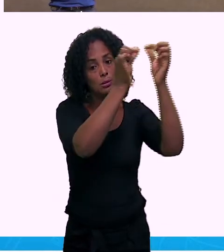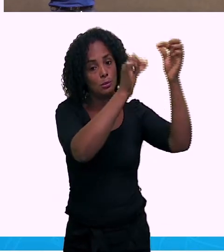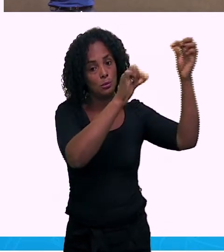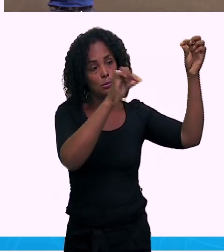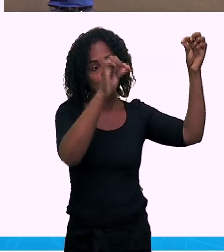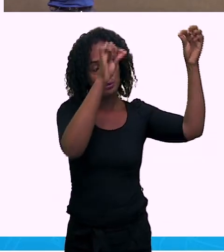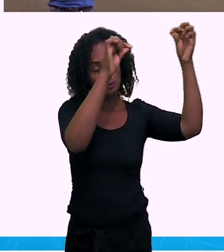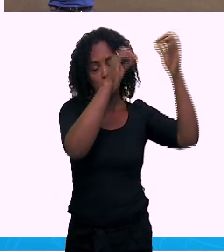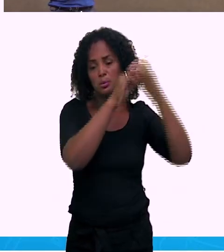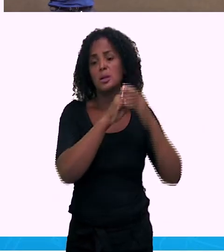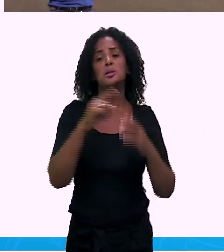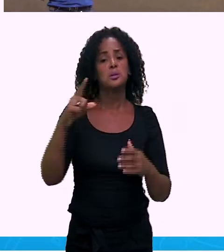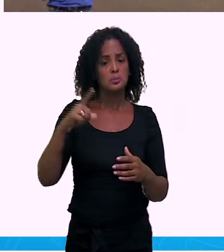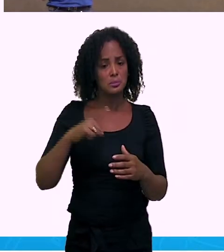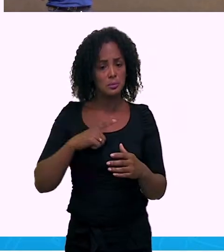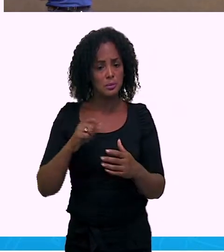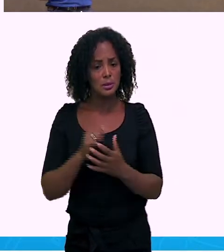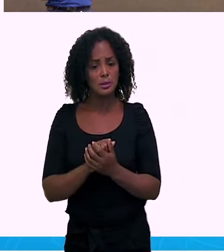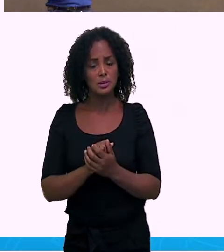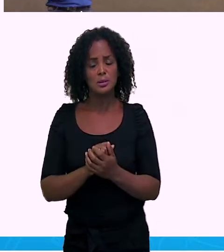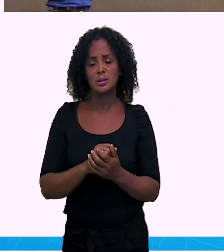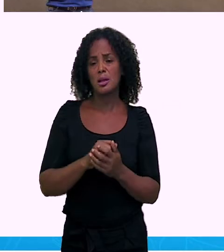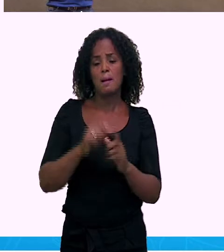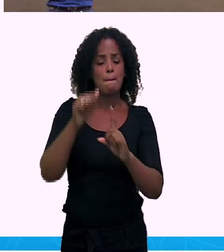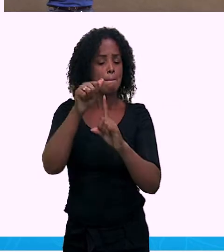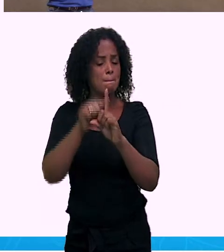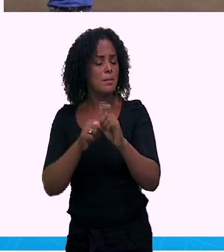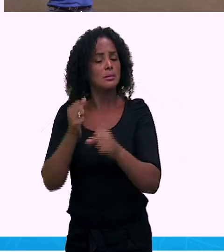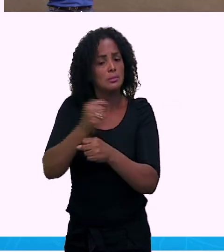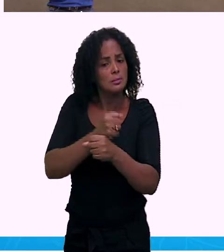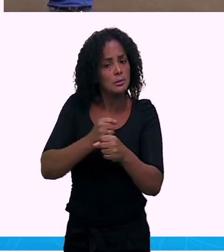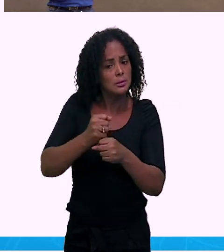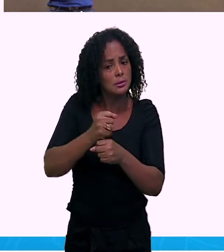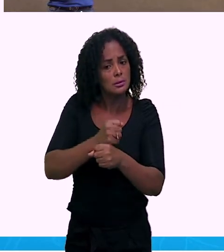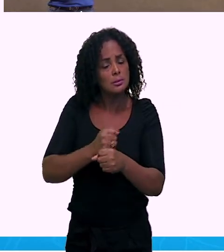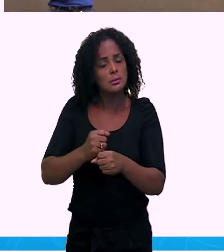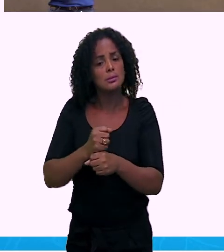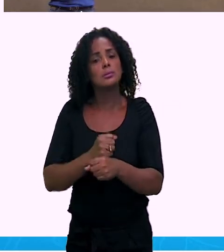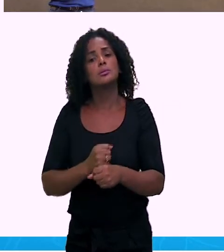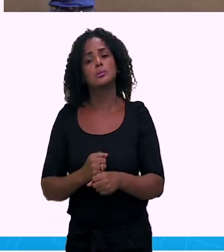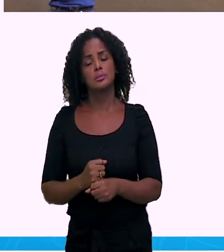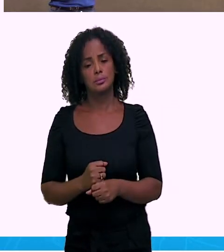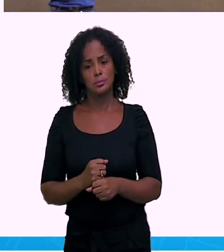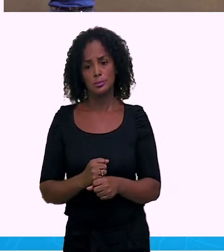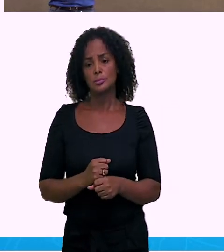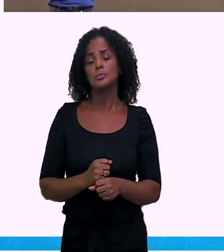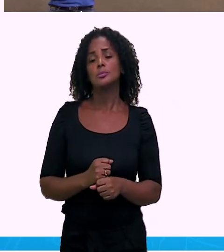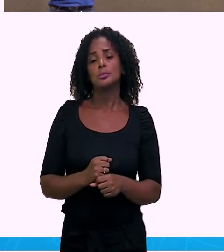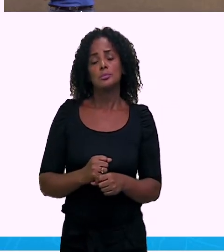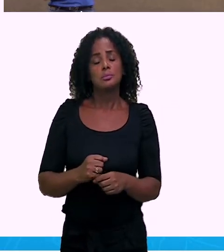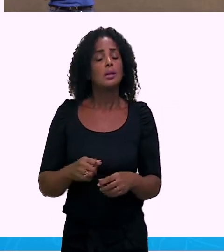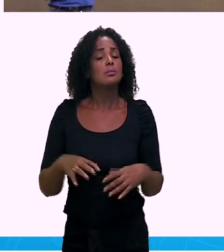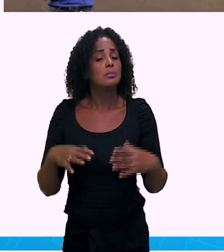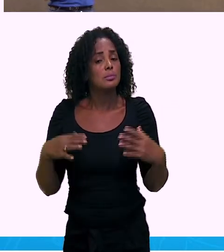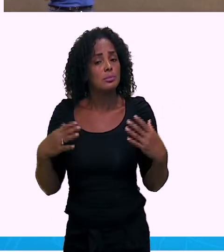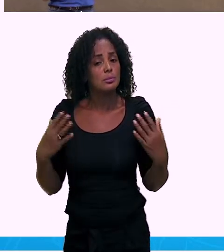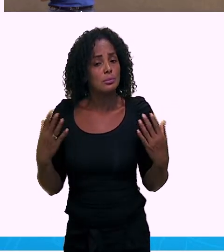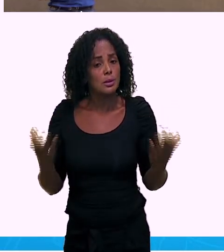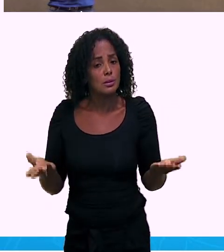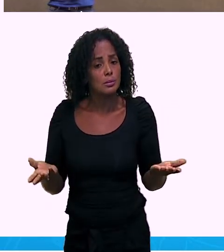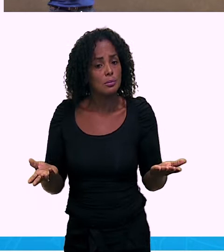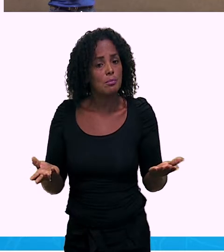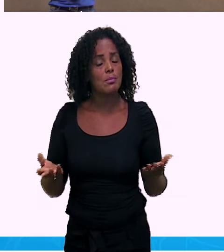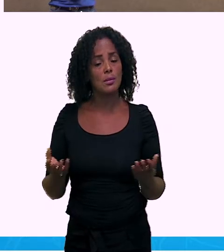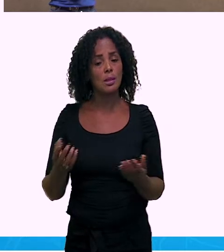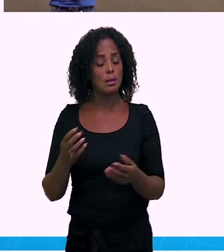também, isso é um tempo cronológico, meses, anos, também são tempos cronológicos. Então, esse é o